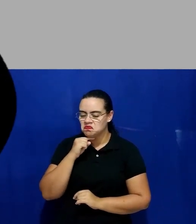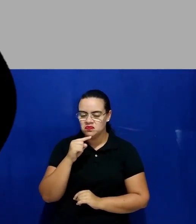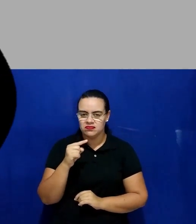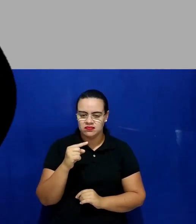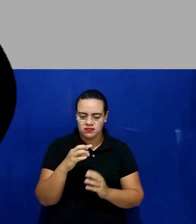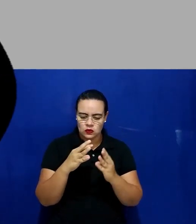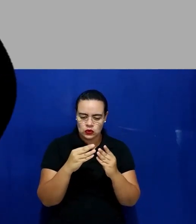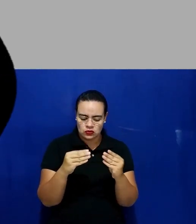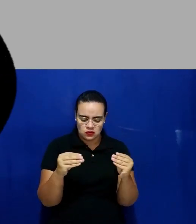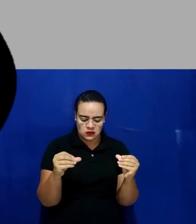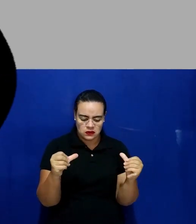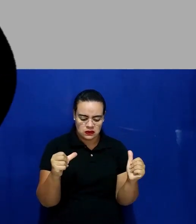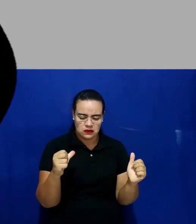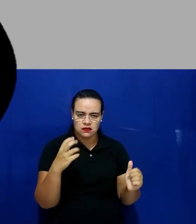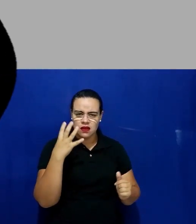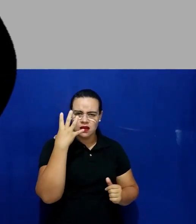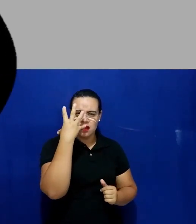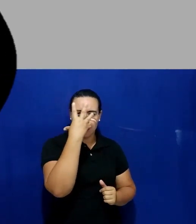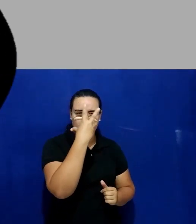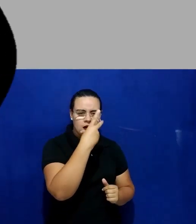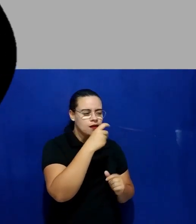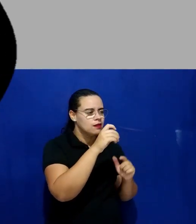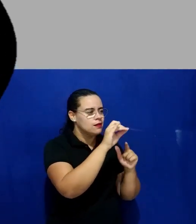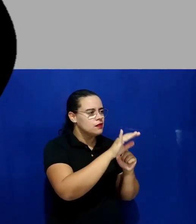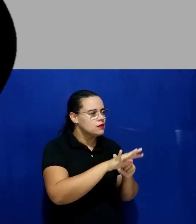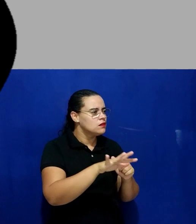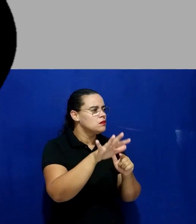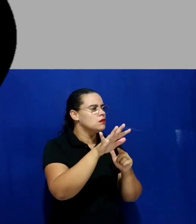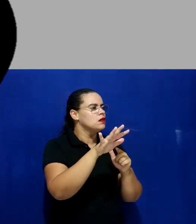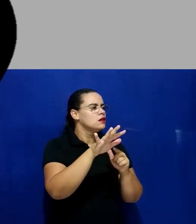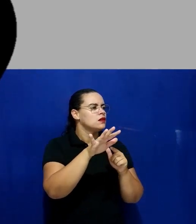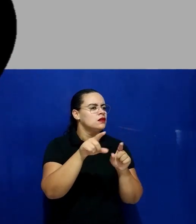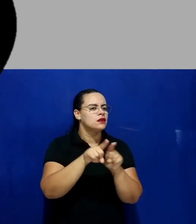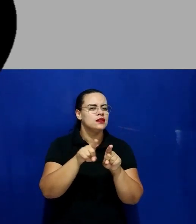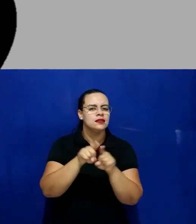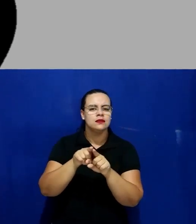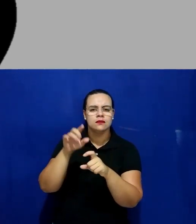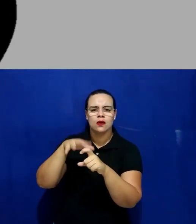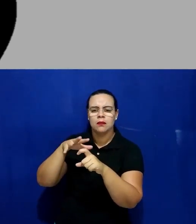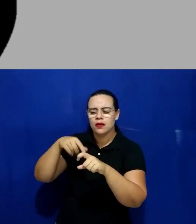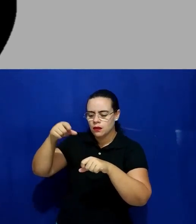Nem mesmo a destruição das lindas paisagens ou o